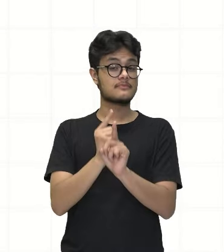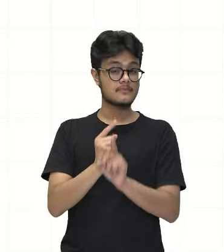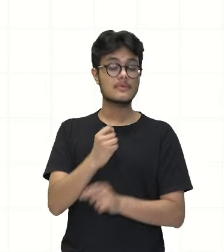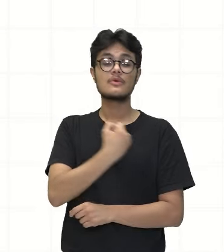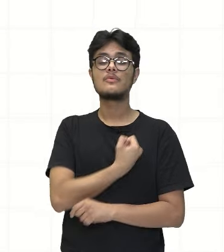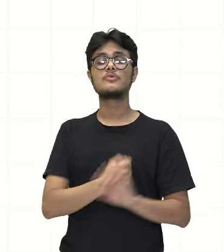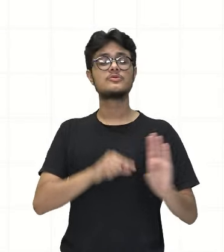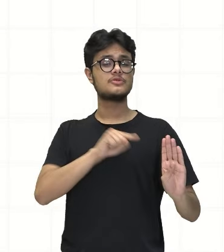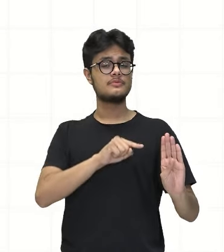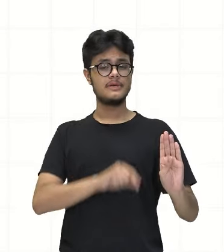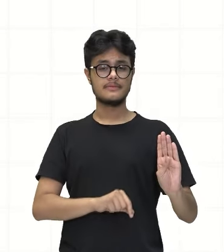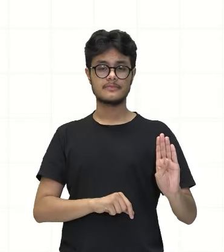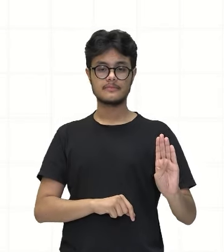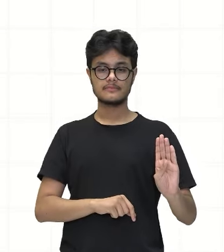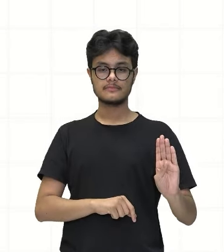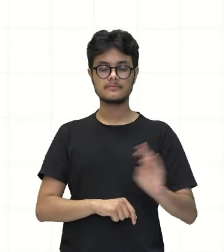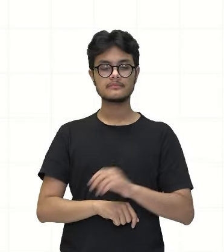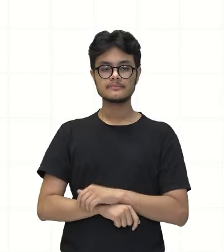b.